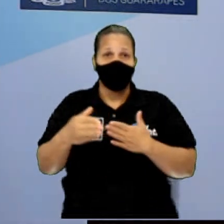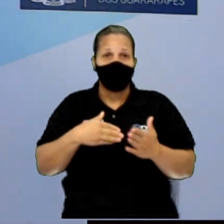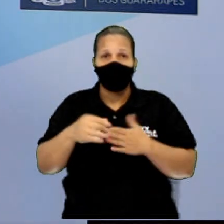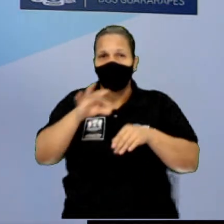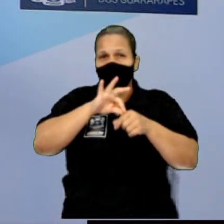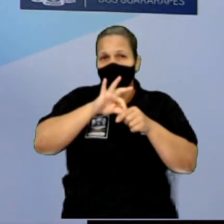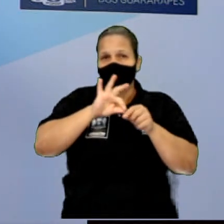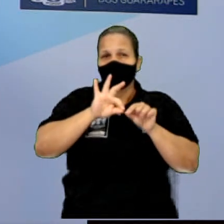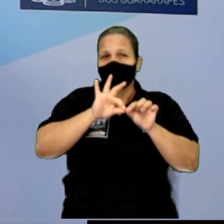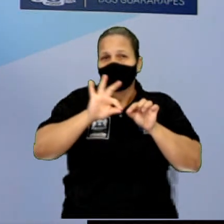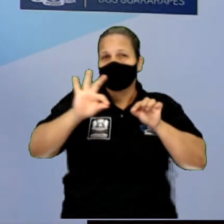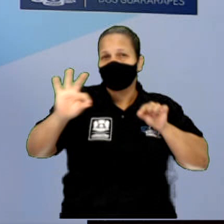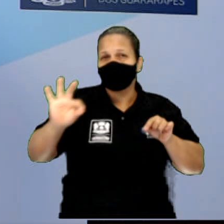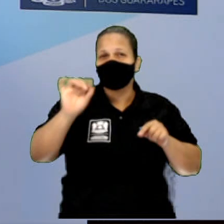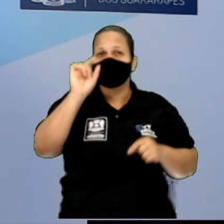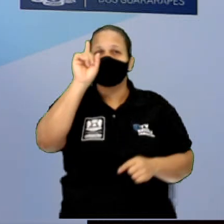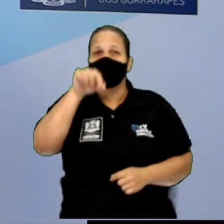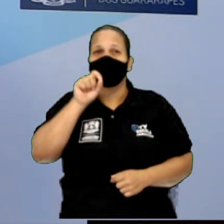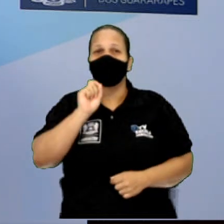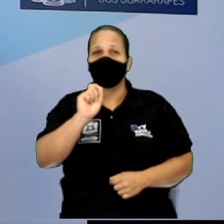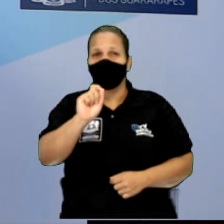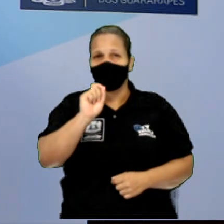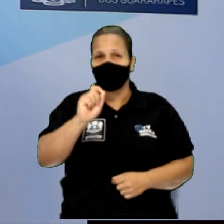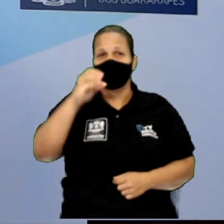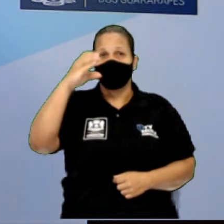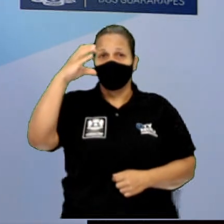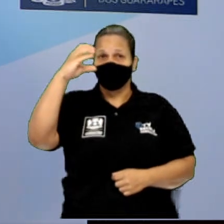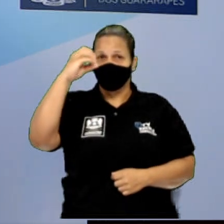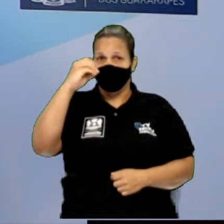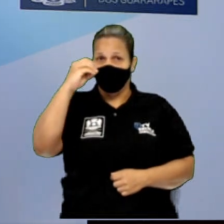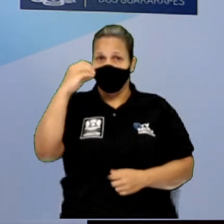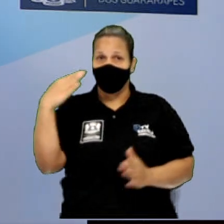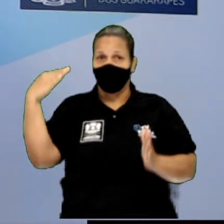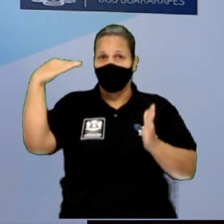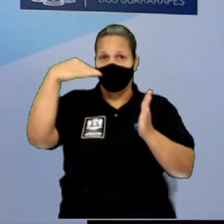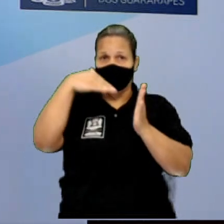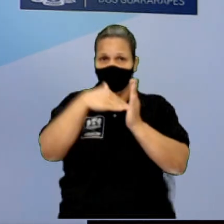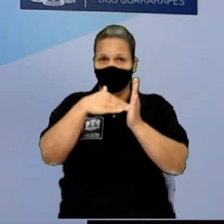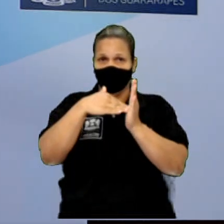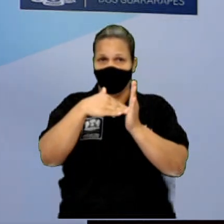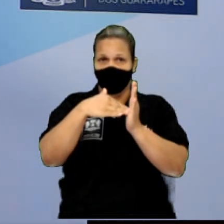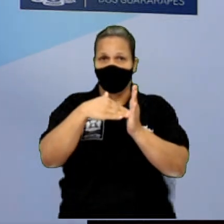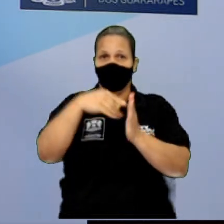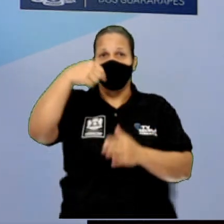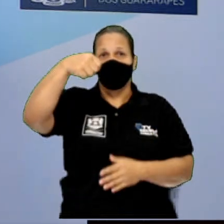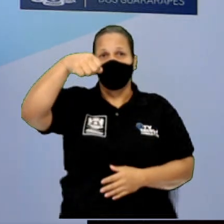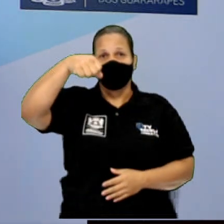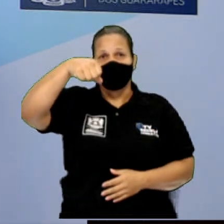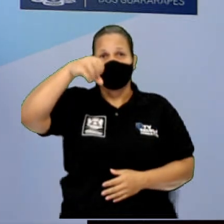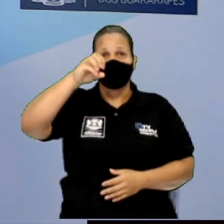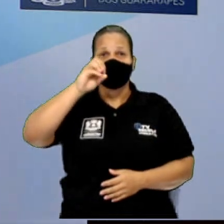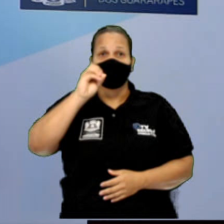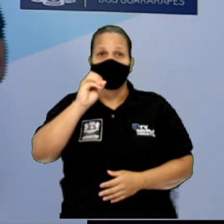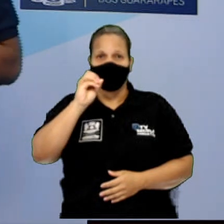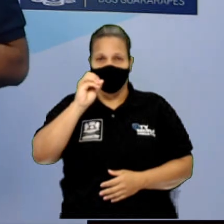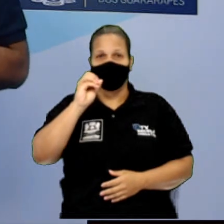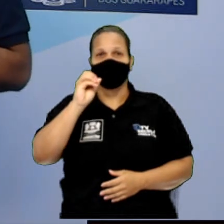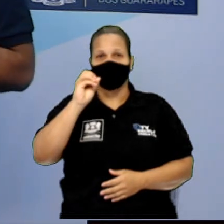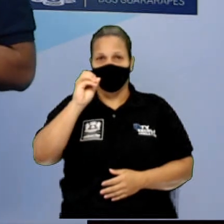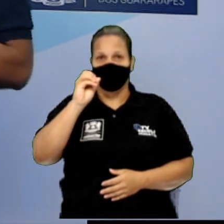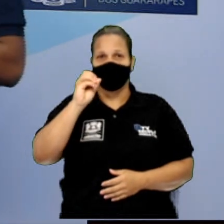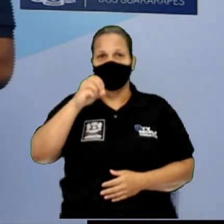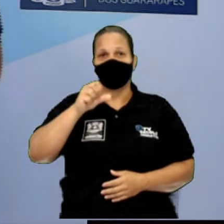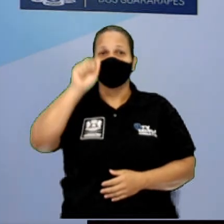vai de 0 a 90 graus sul e 0 a 90 graus